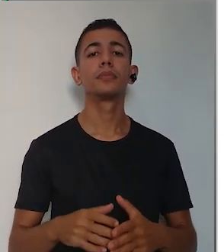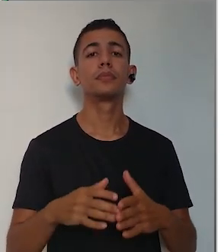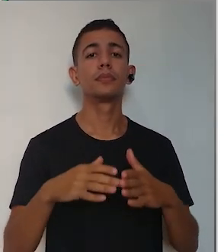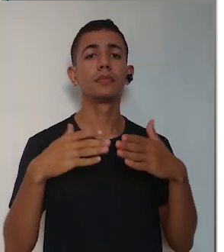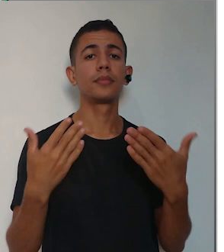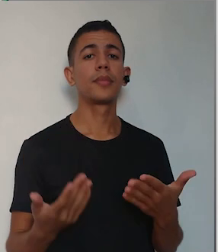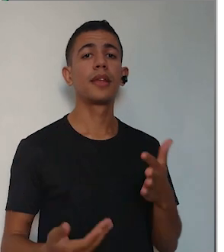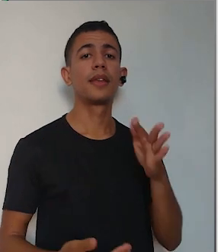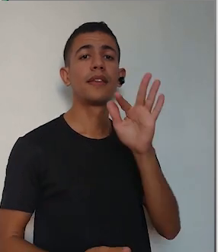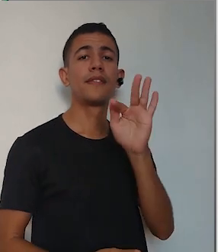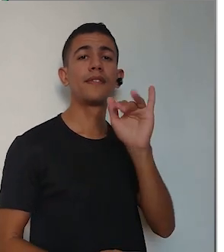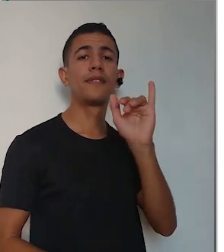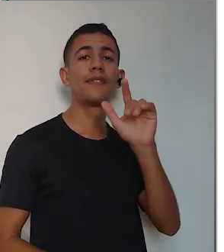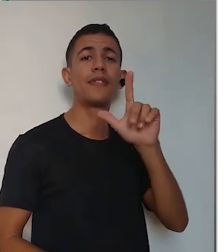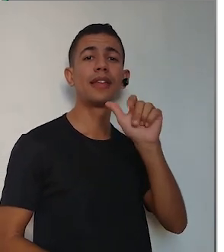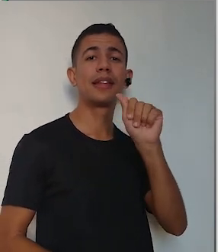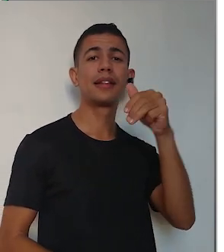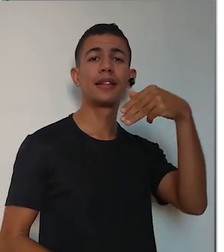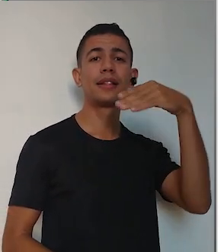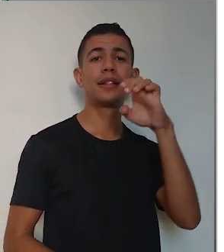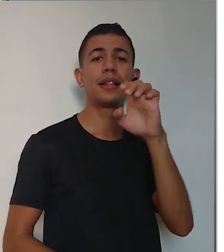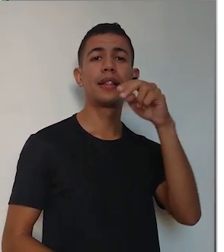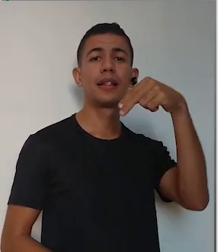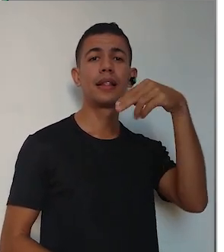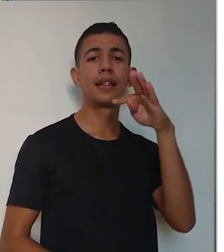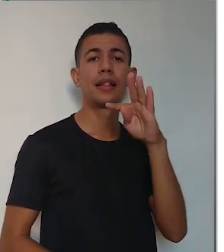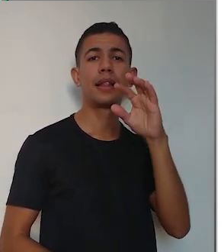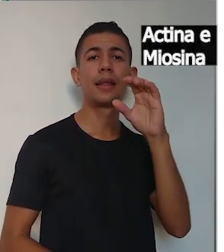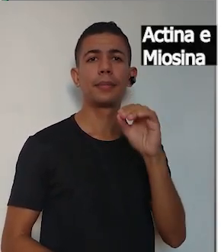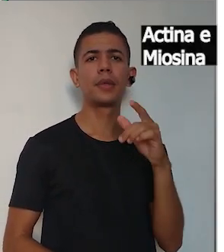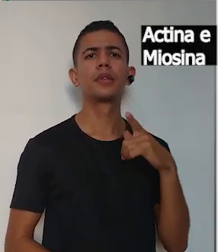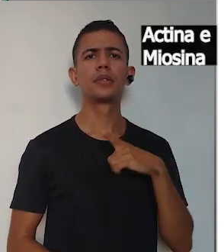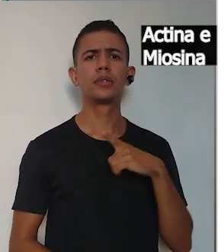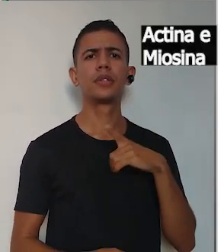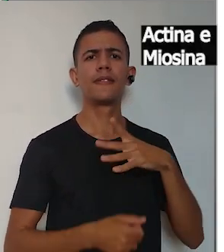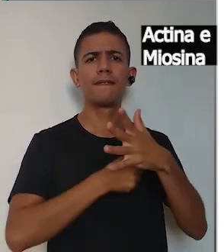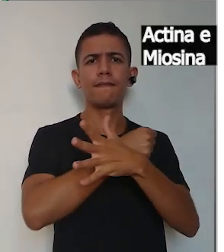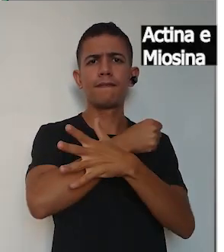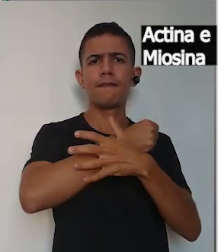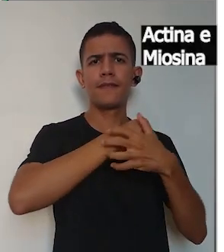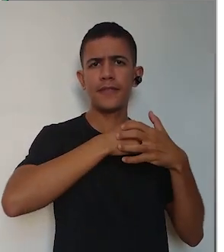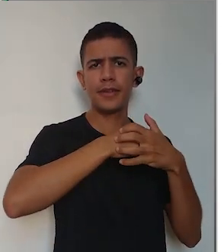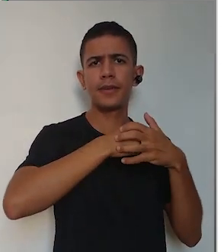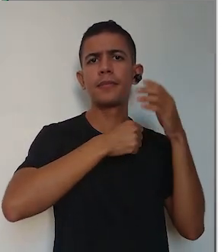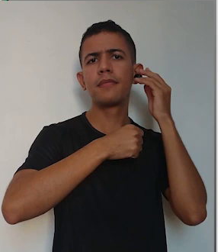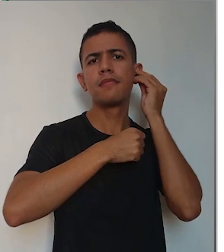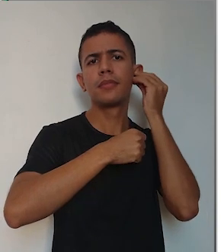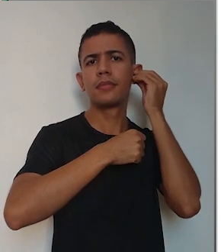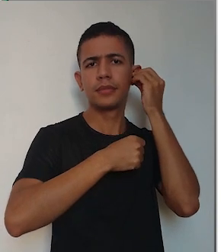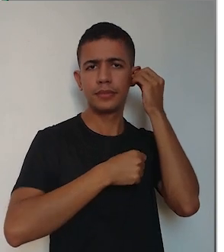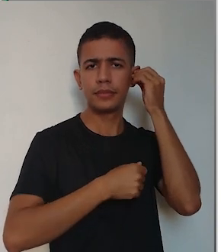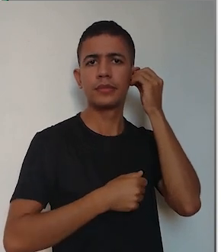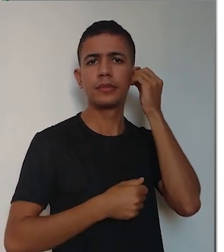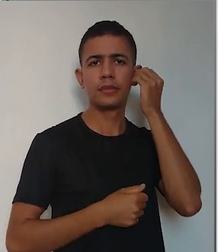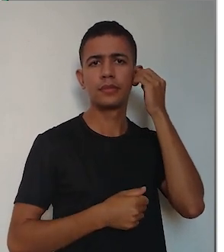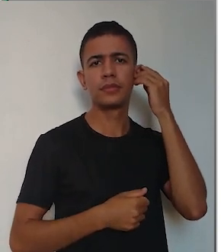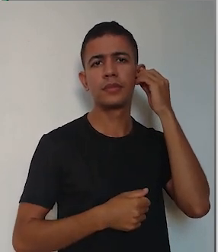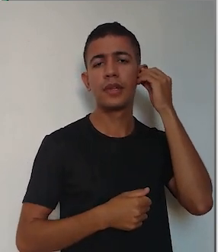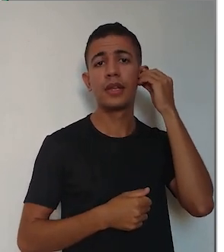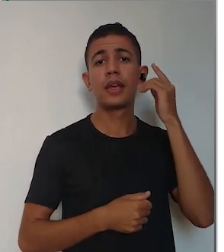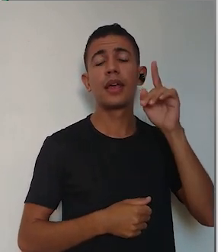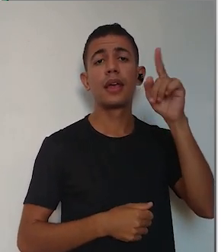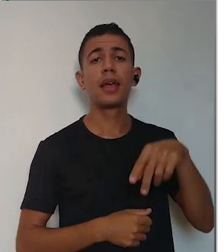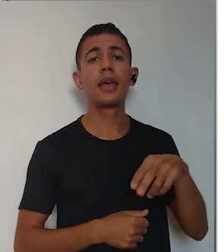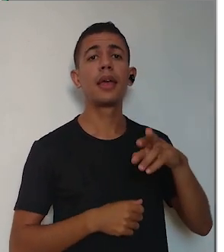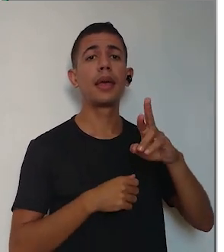Os filamentos contráteis apresentam fibras de actina e miosina, enquanto que os filamentos